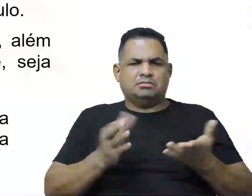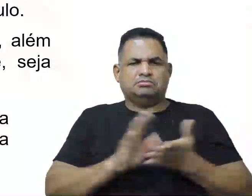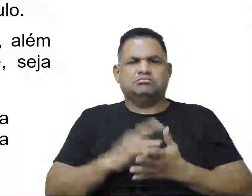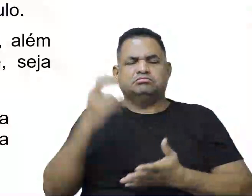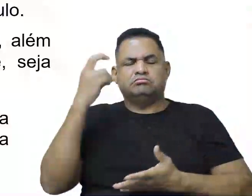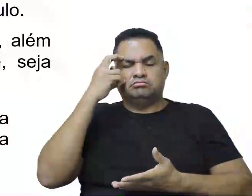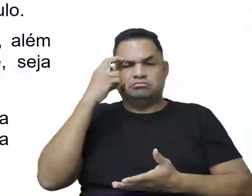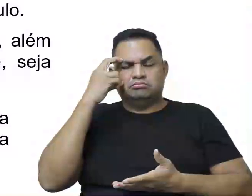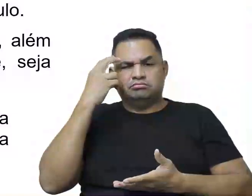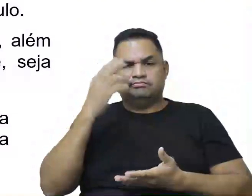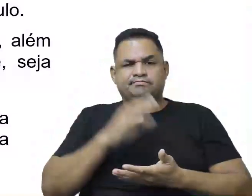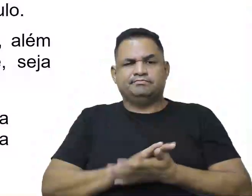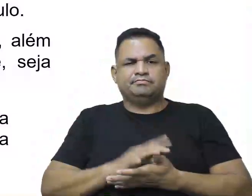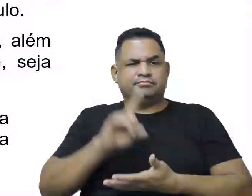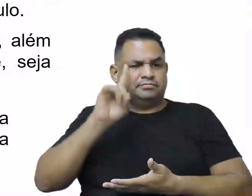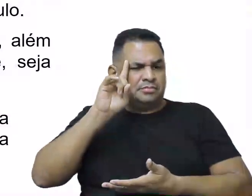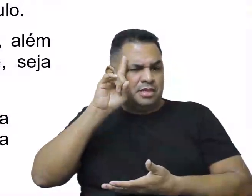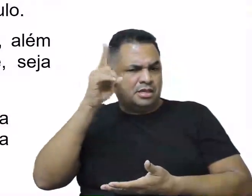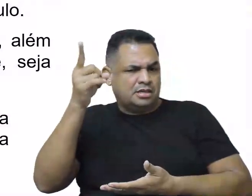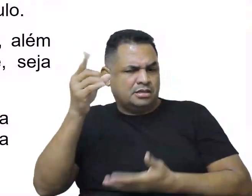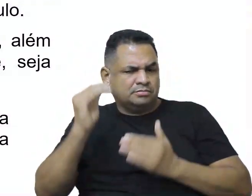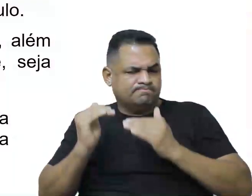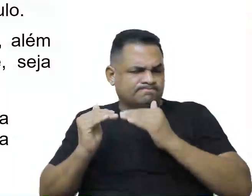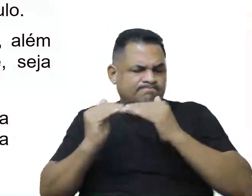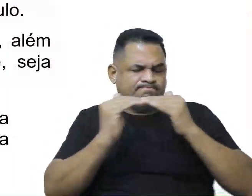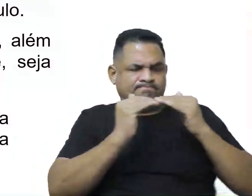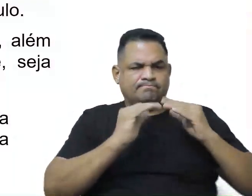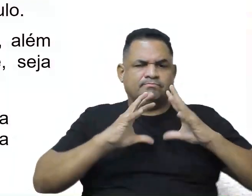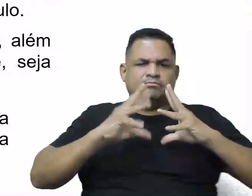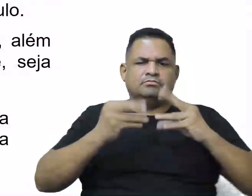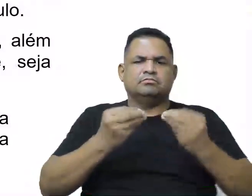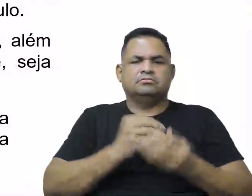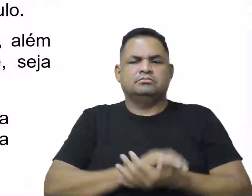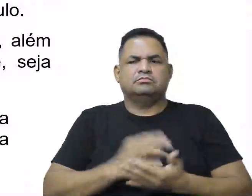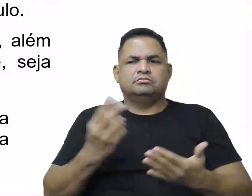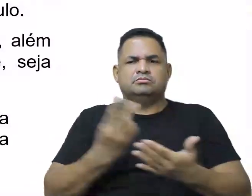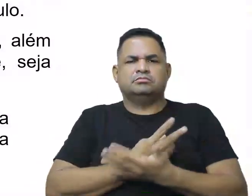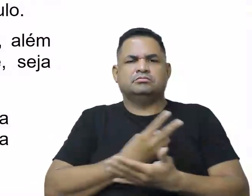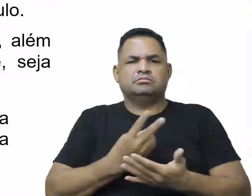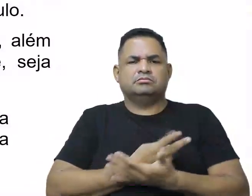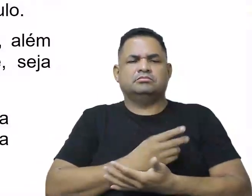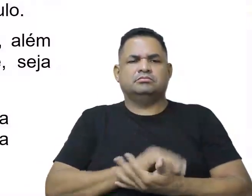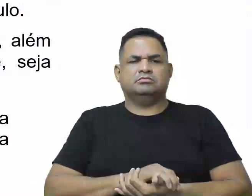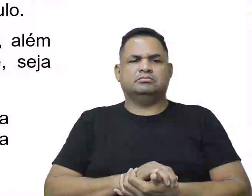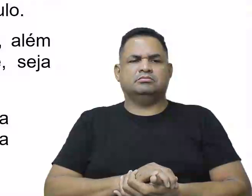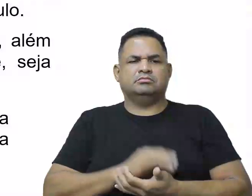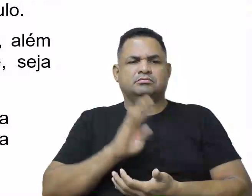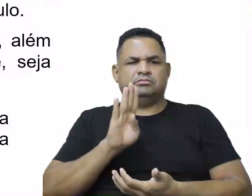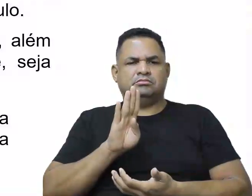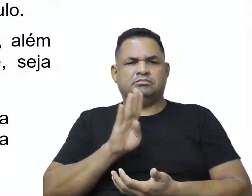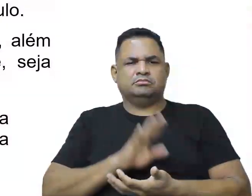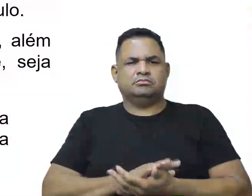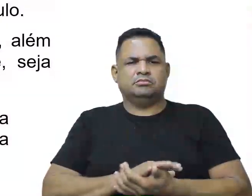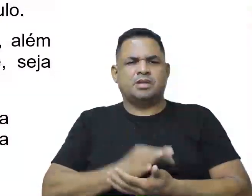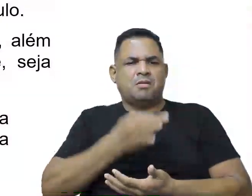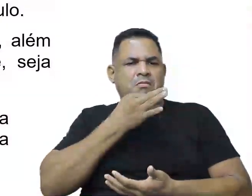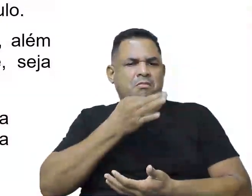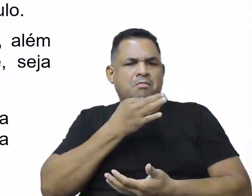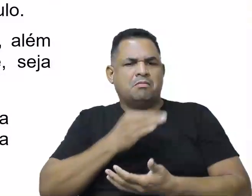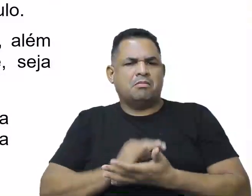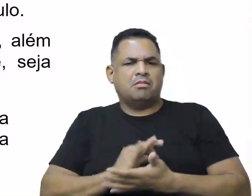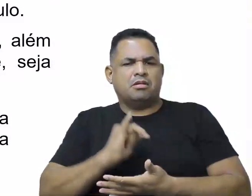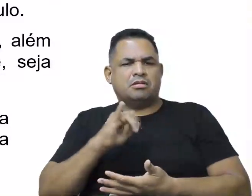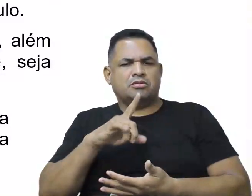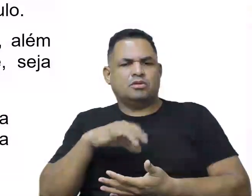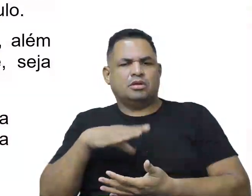contrário né gente e a ideia de homogenizar tudo né Então essa questão está errada Oi bê critica